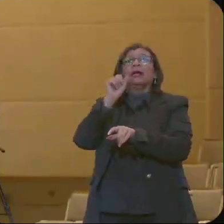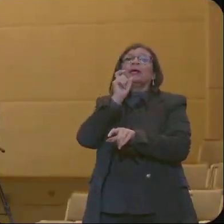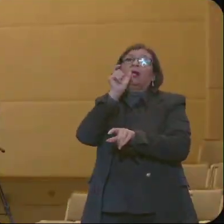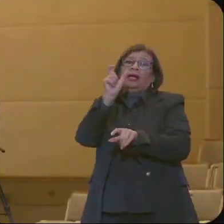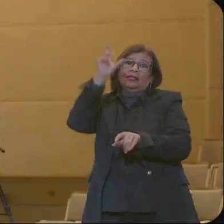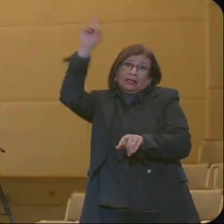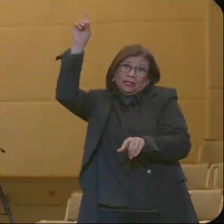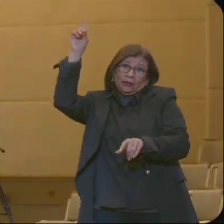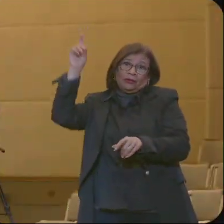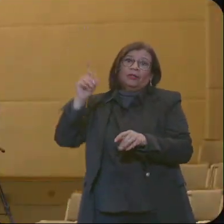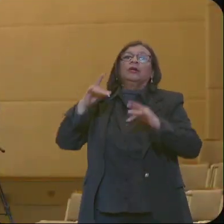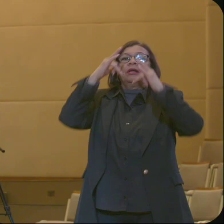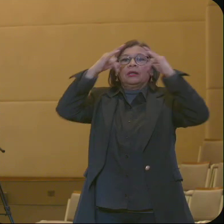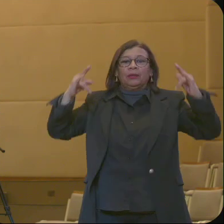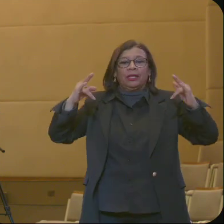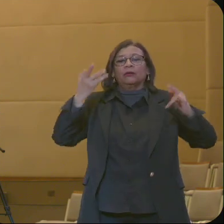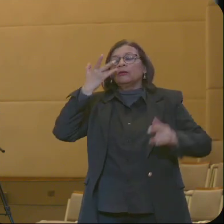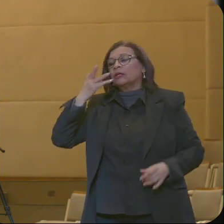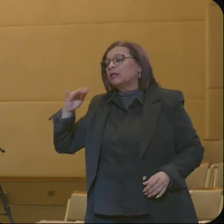crianças.